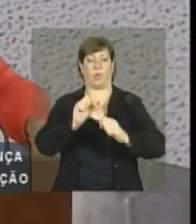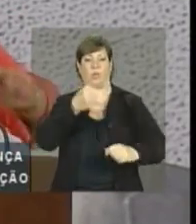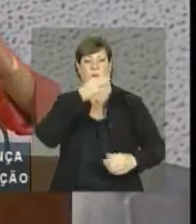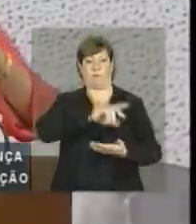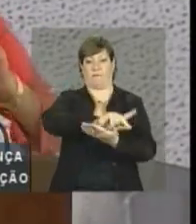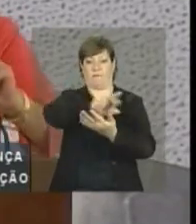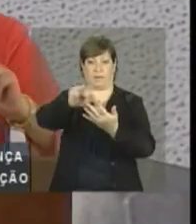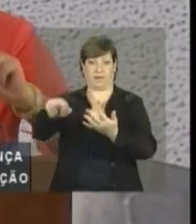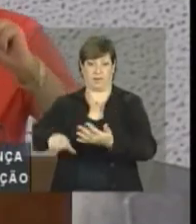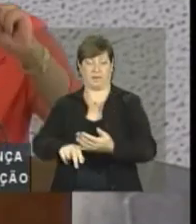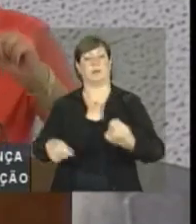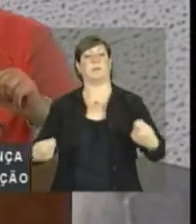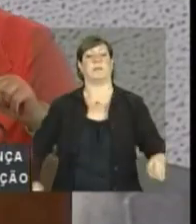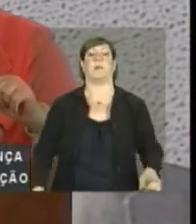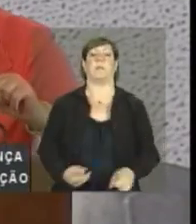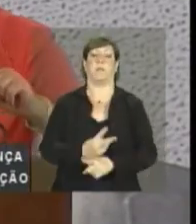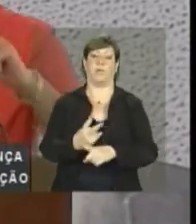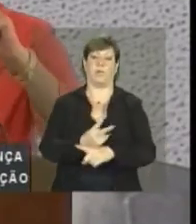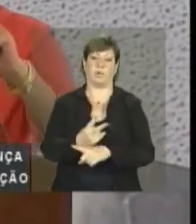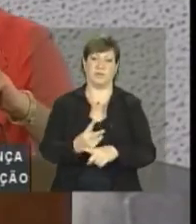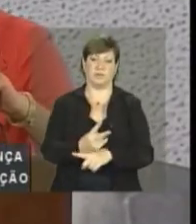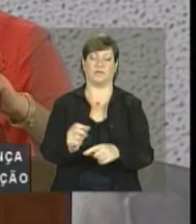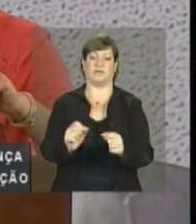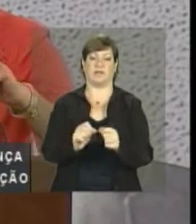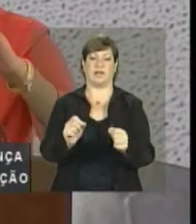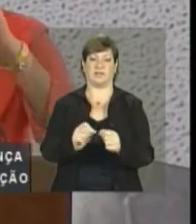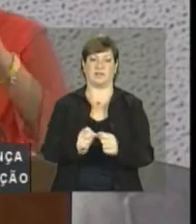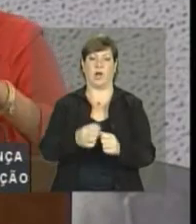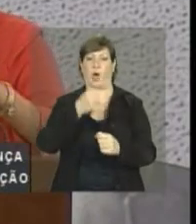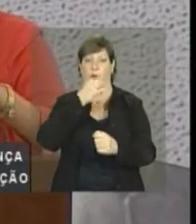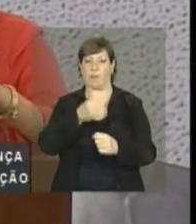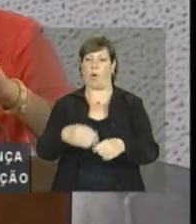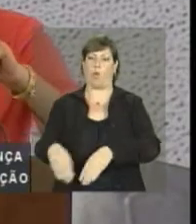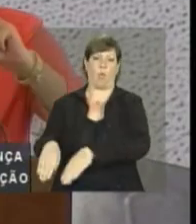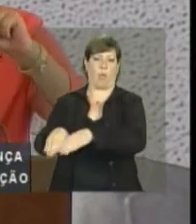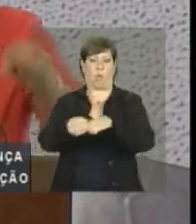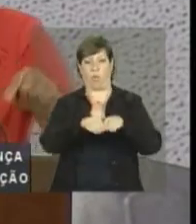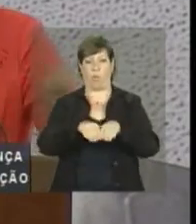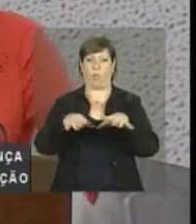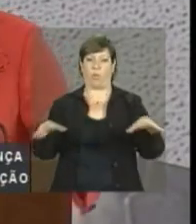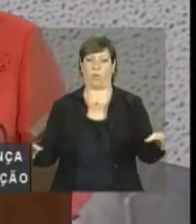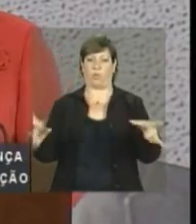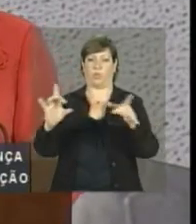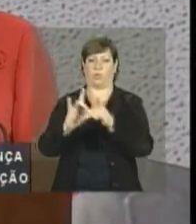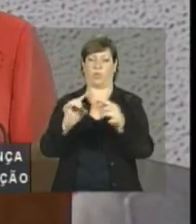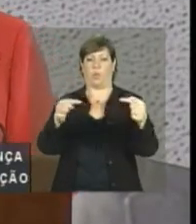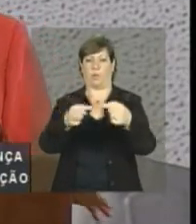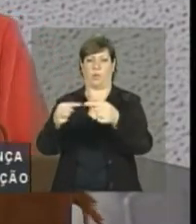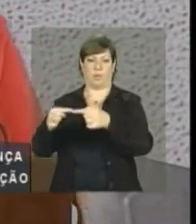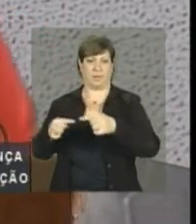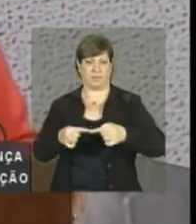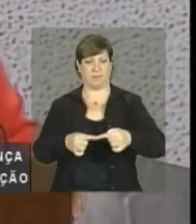diferenciadas, busca construir um consenso a partir deste conflito.